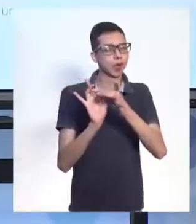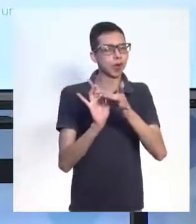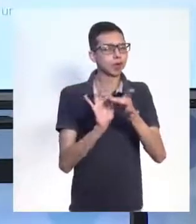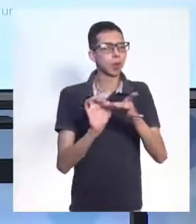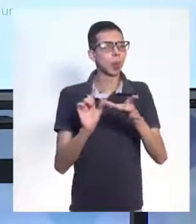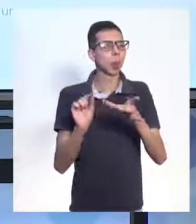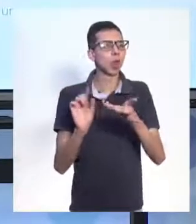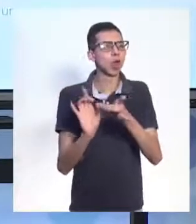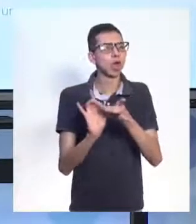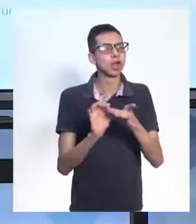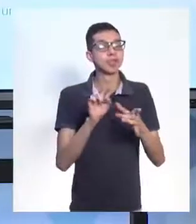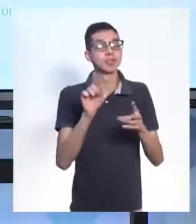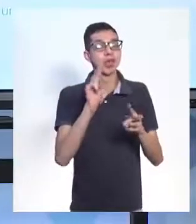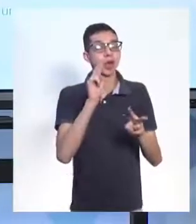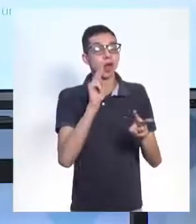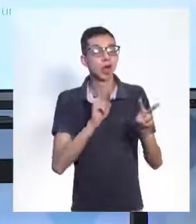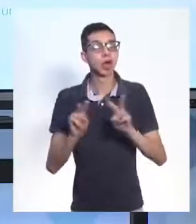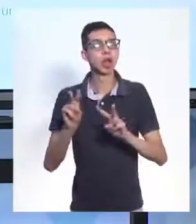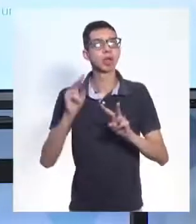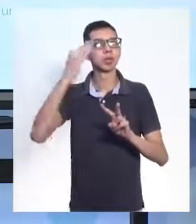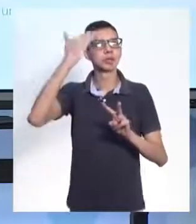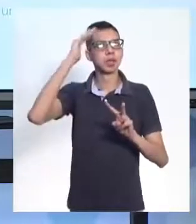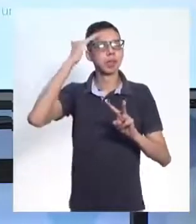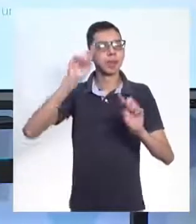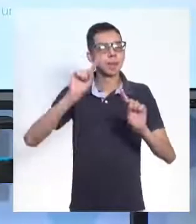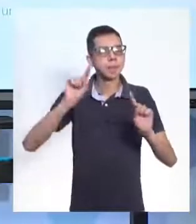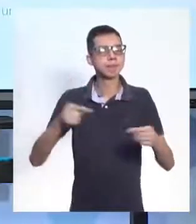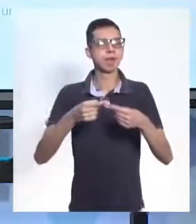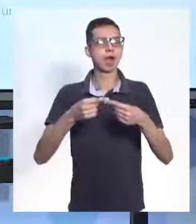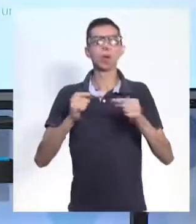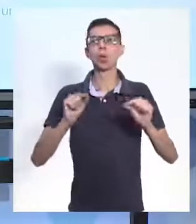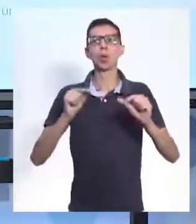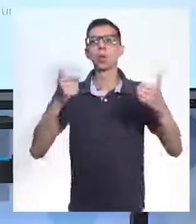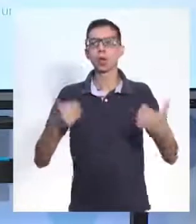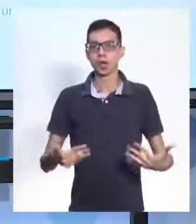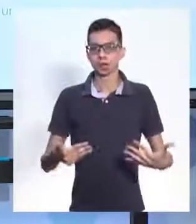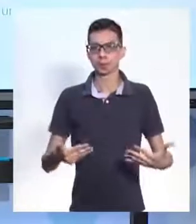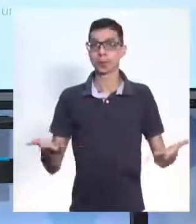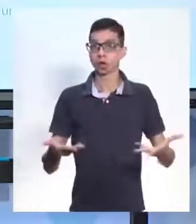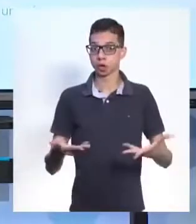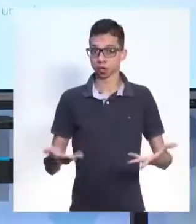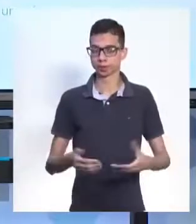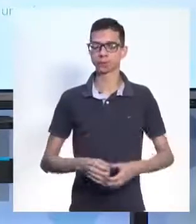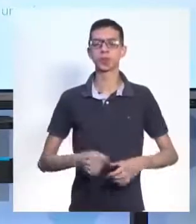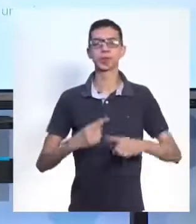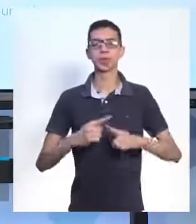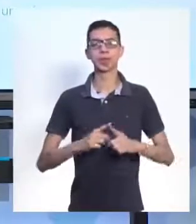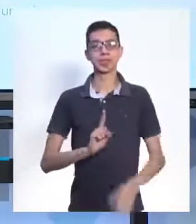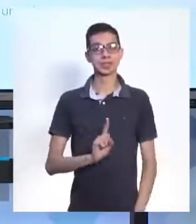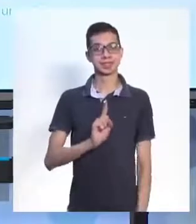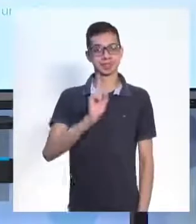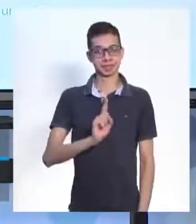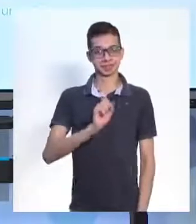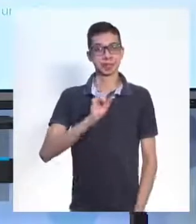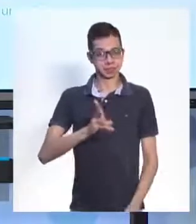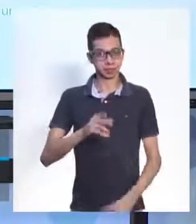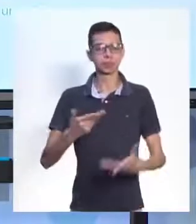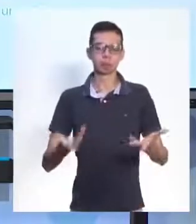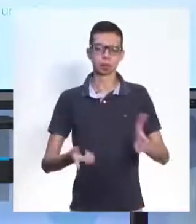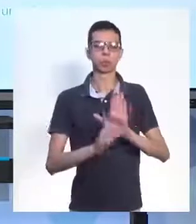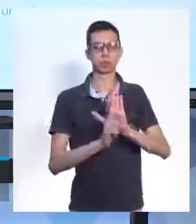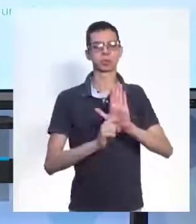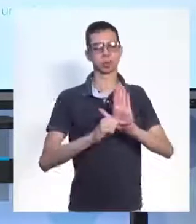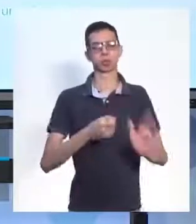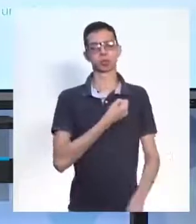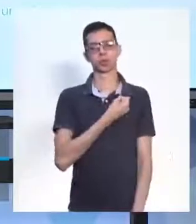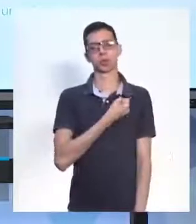têm que localizar? Então, para cima, eu vou ter termos positivos aí. Valores